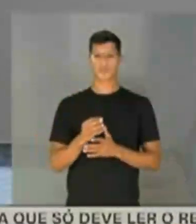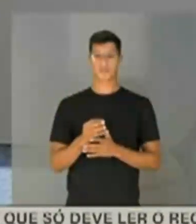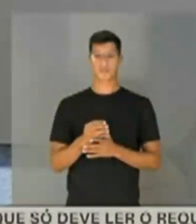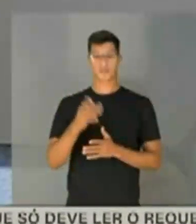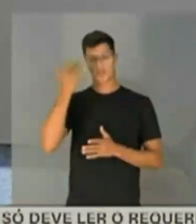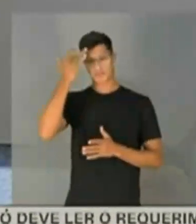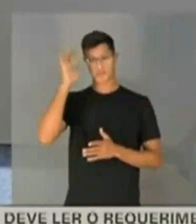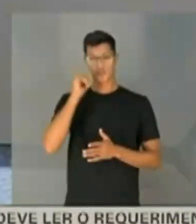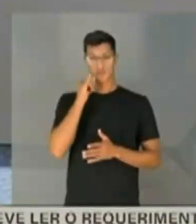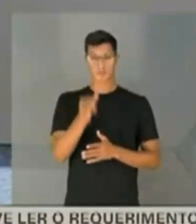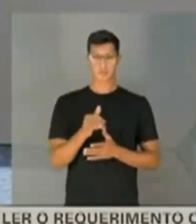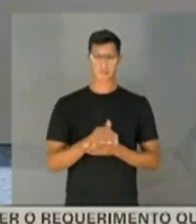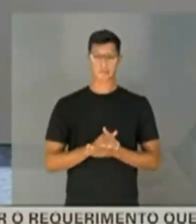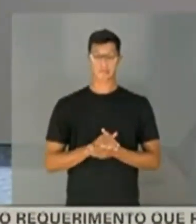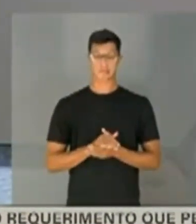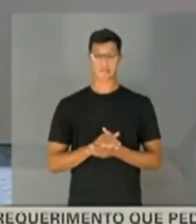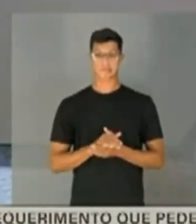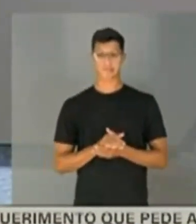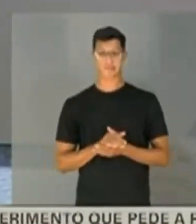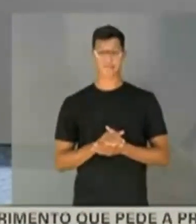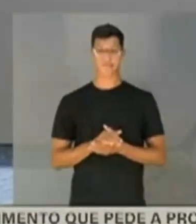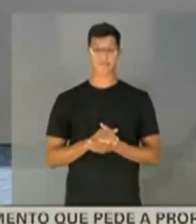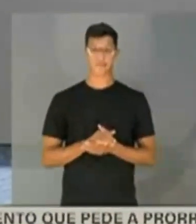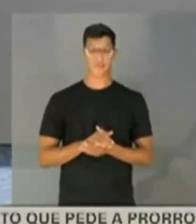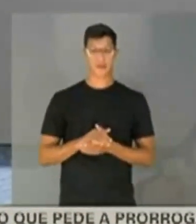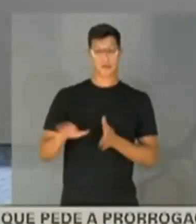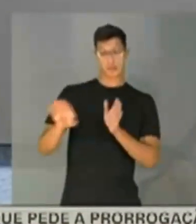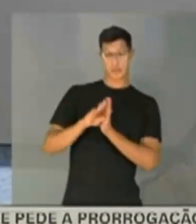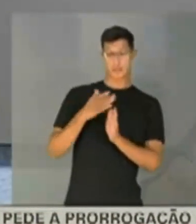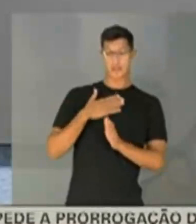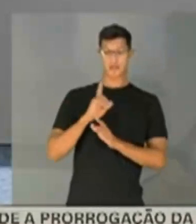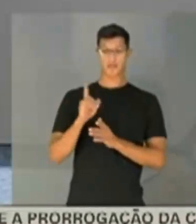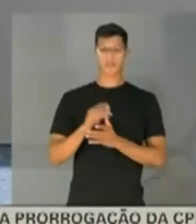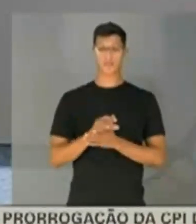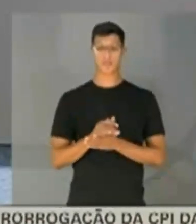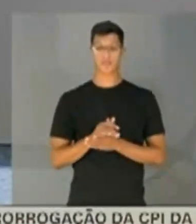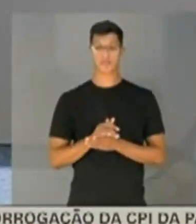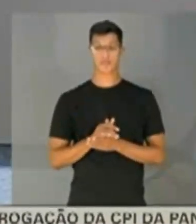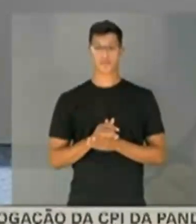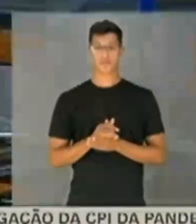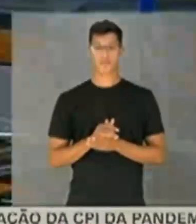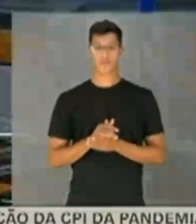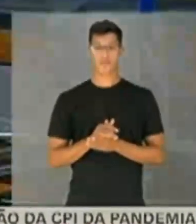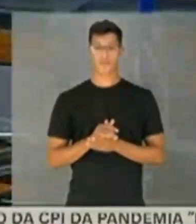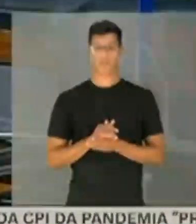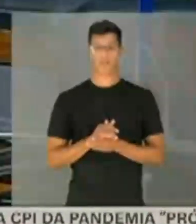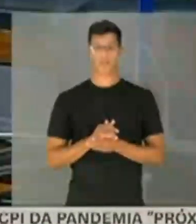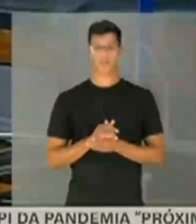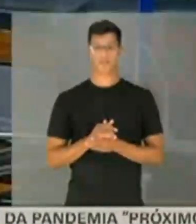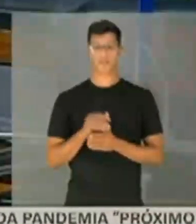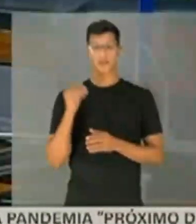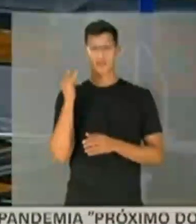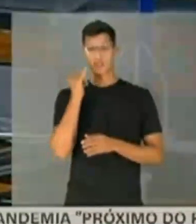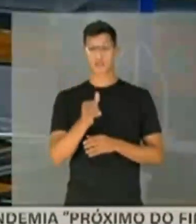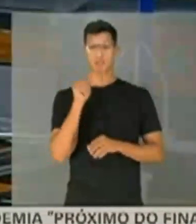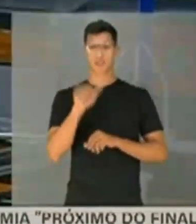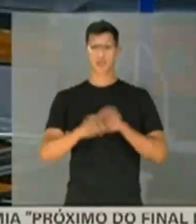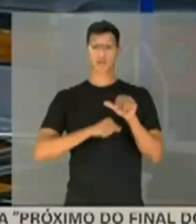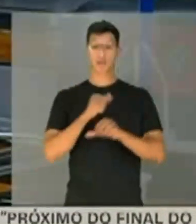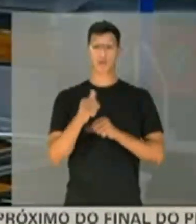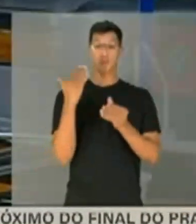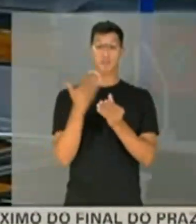Não sei dizer. Não, para o senhor não chegou isso? Para mim, não. A última pergunta, O senhor disse que alterou um